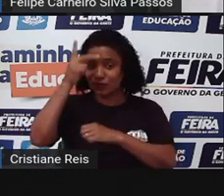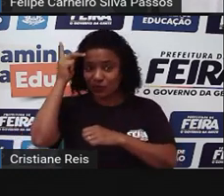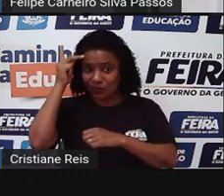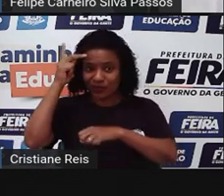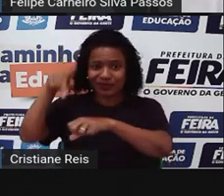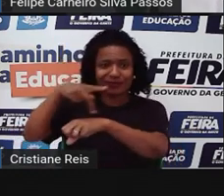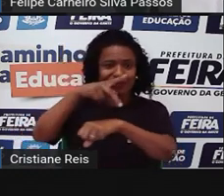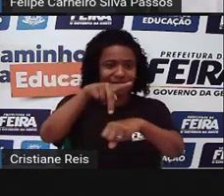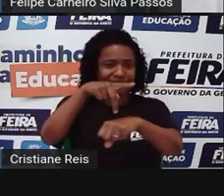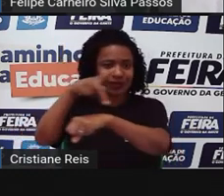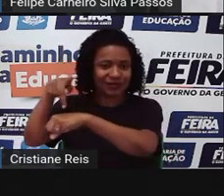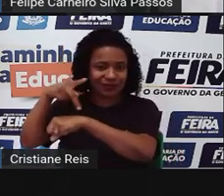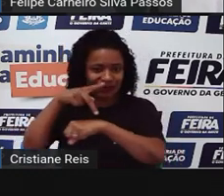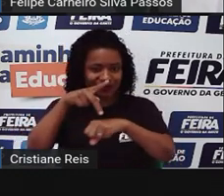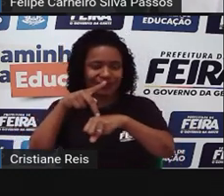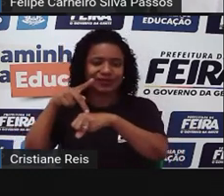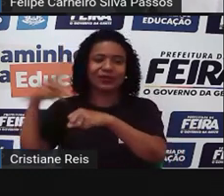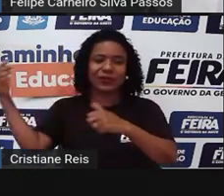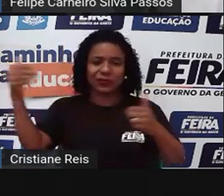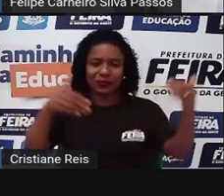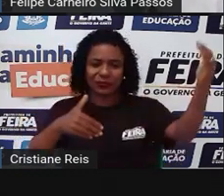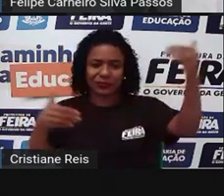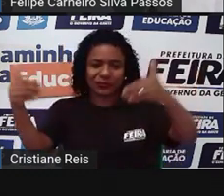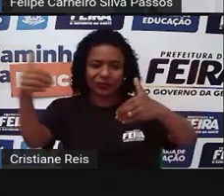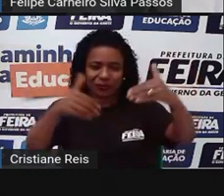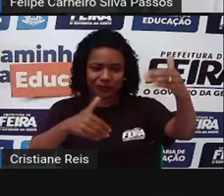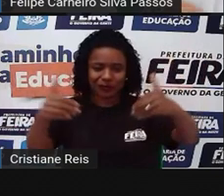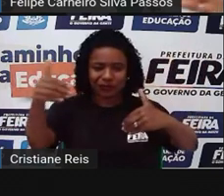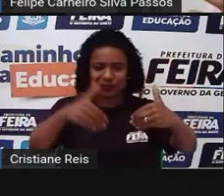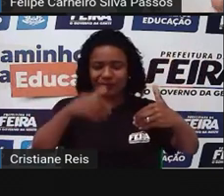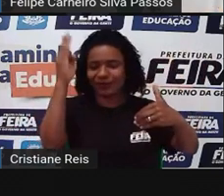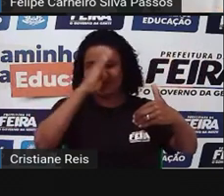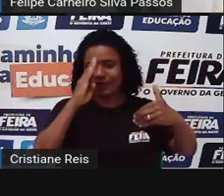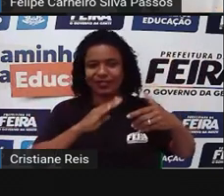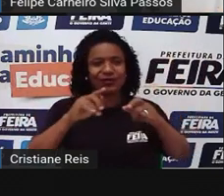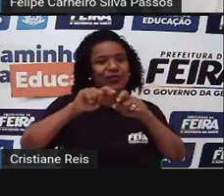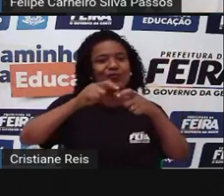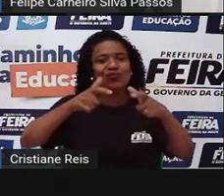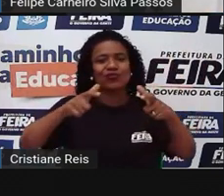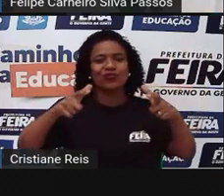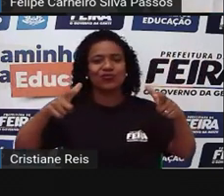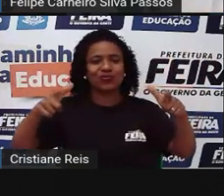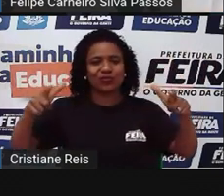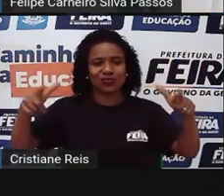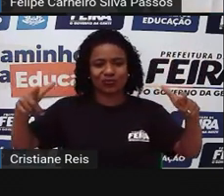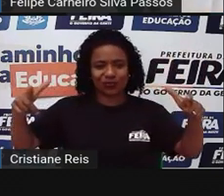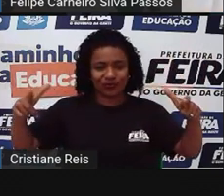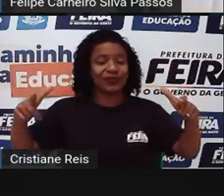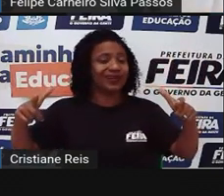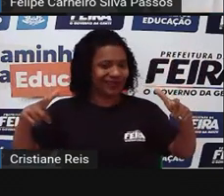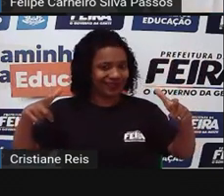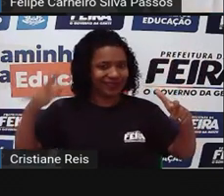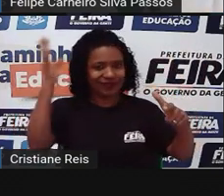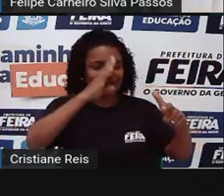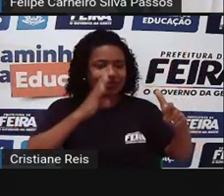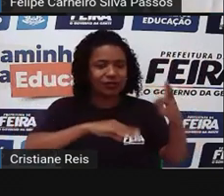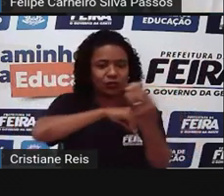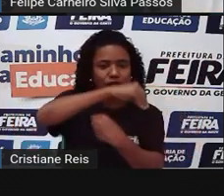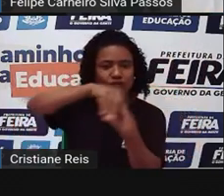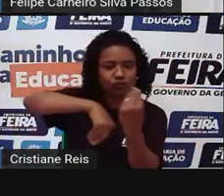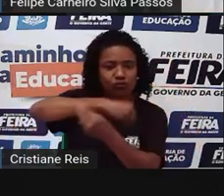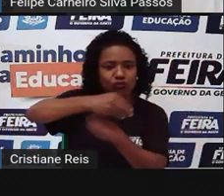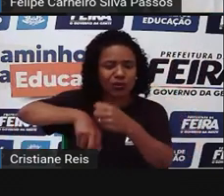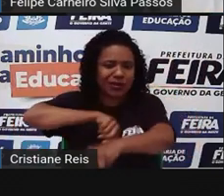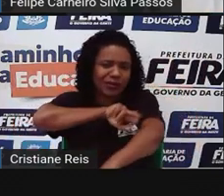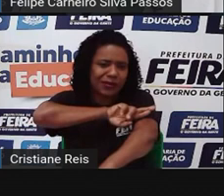diversas nações no nosso país, e aí nossa população ela foi ficando extremamente mista, né? E já